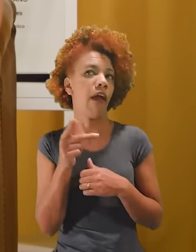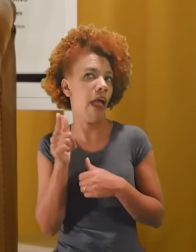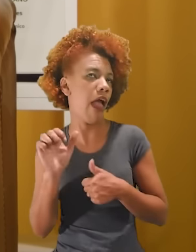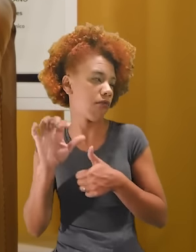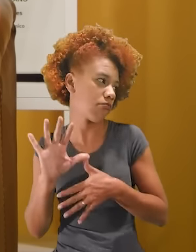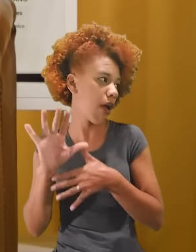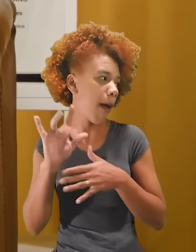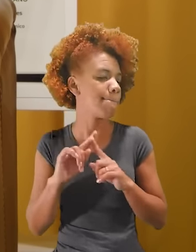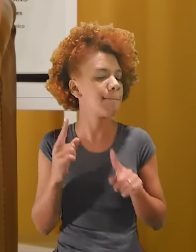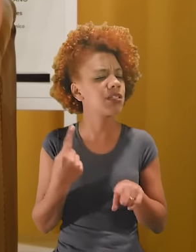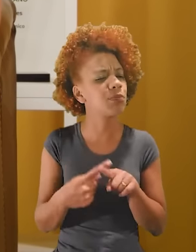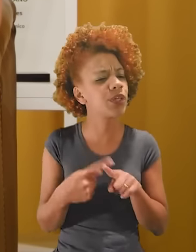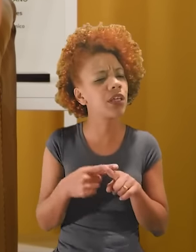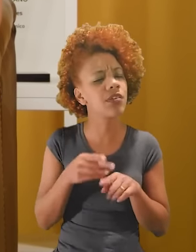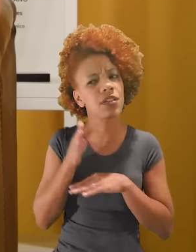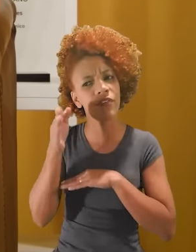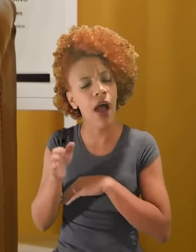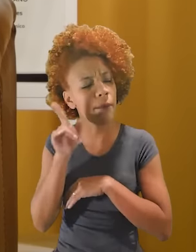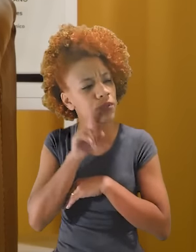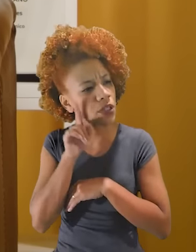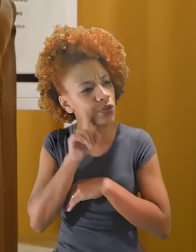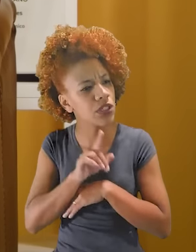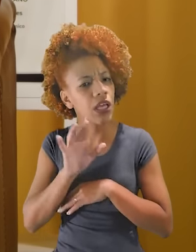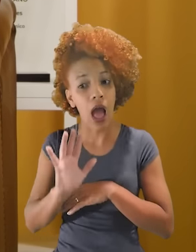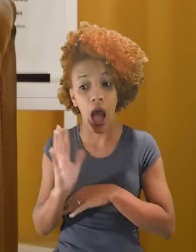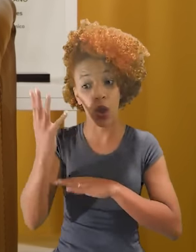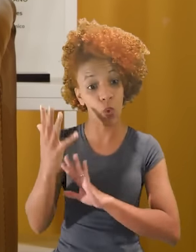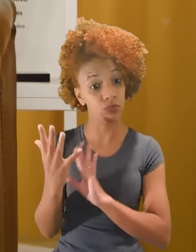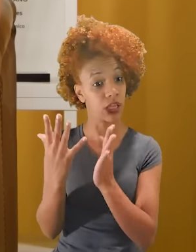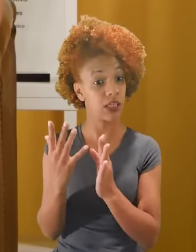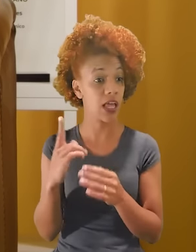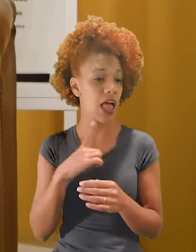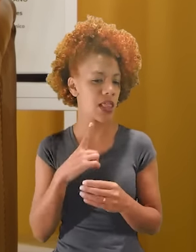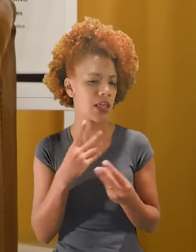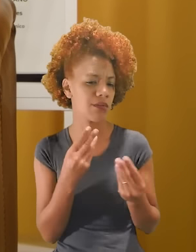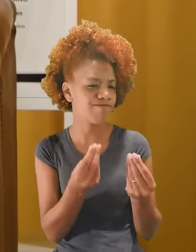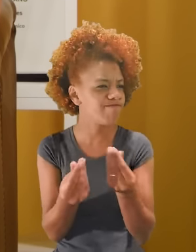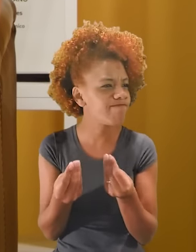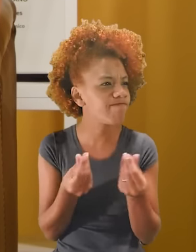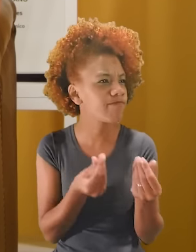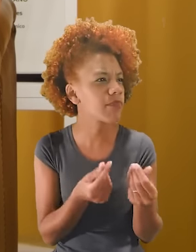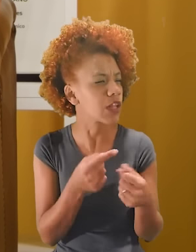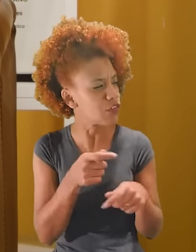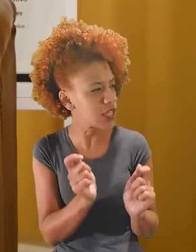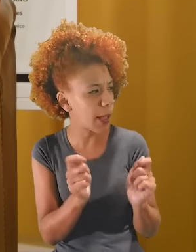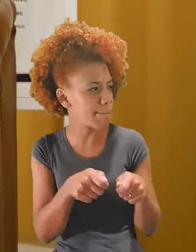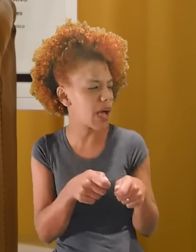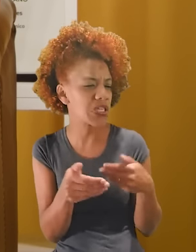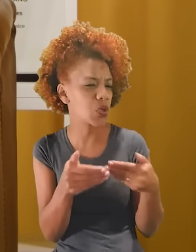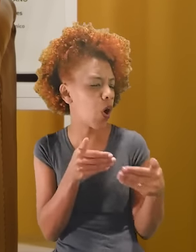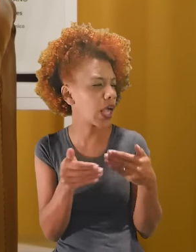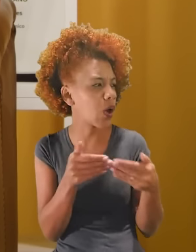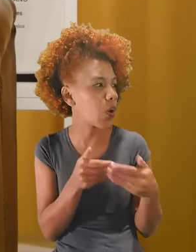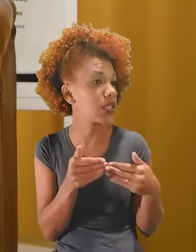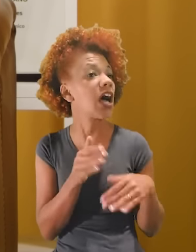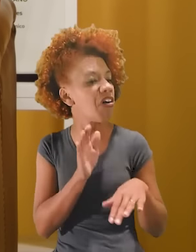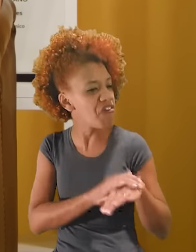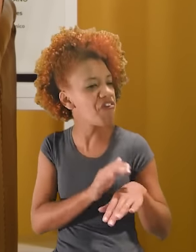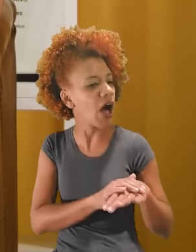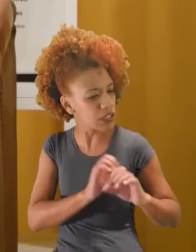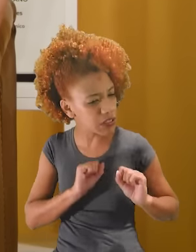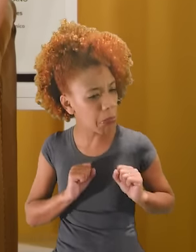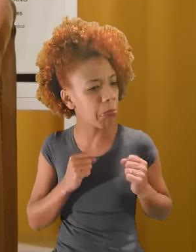o americano, assim, você vai para os Estados Unidos, você vê que as coisas elas acontecem. Tem um ar de você é capaz de fazer o que você quiser, isso faça.